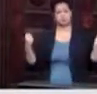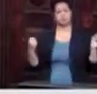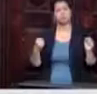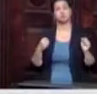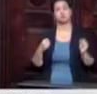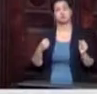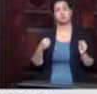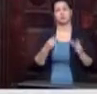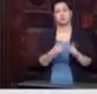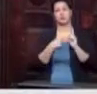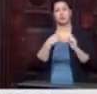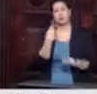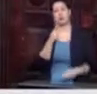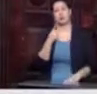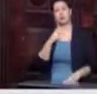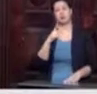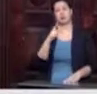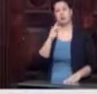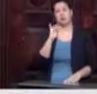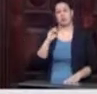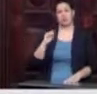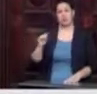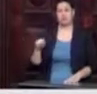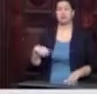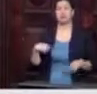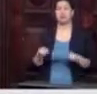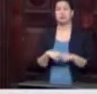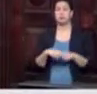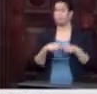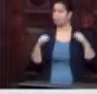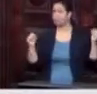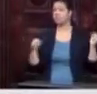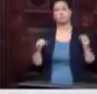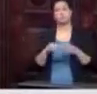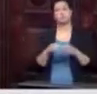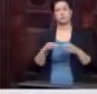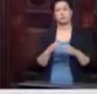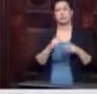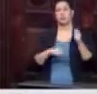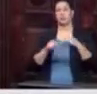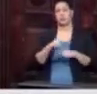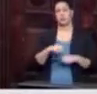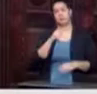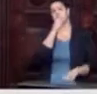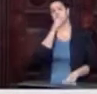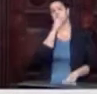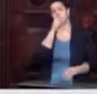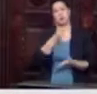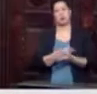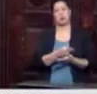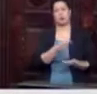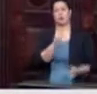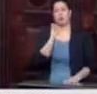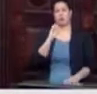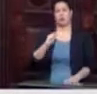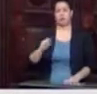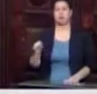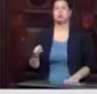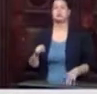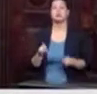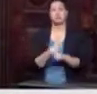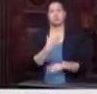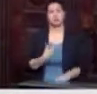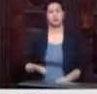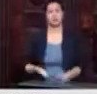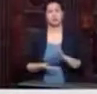Previdência. Ou seja, os grandes grupos econômicos deixam de pagar a Previdência. O governo tira